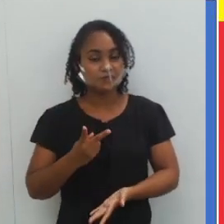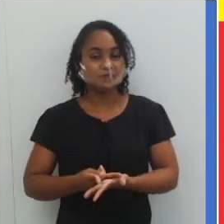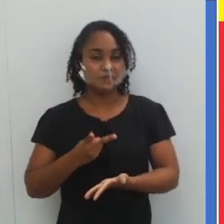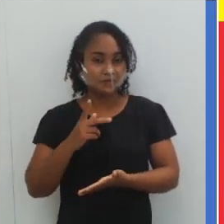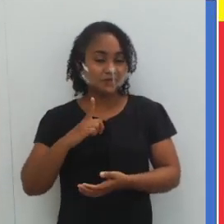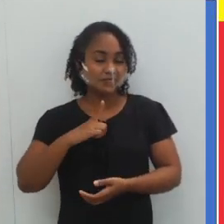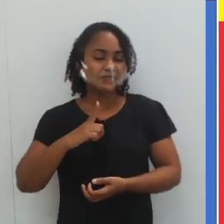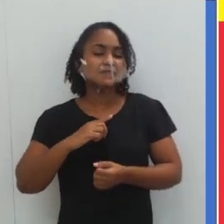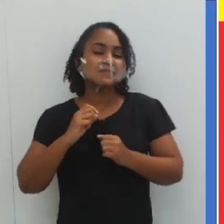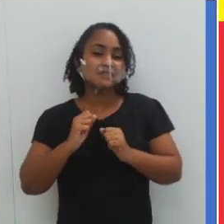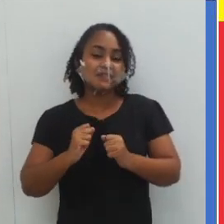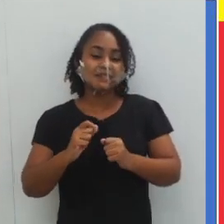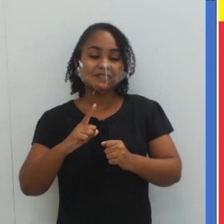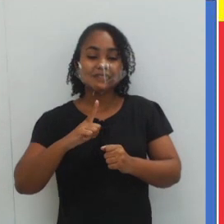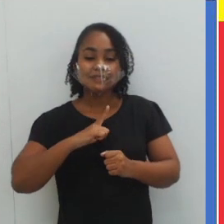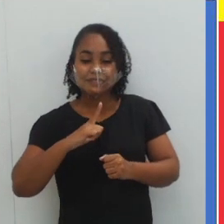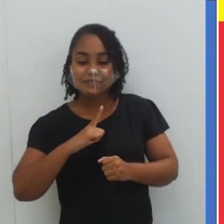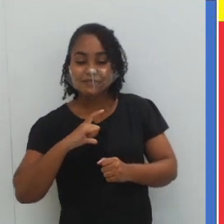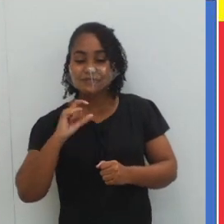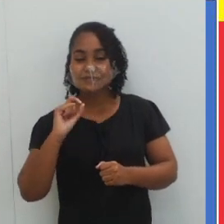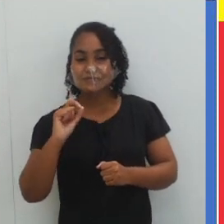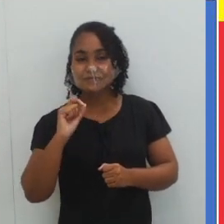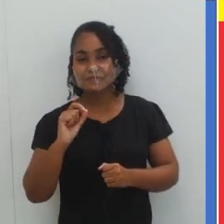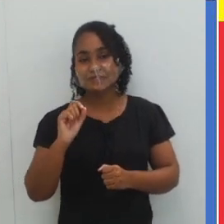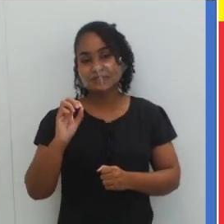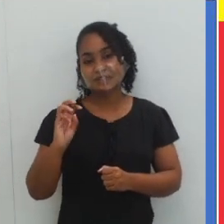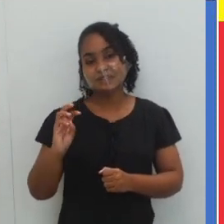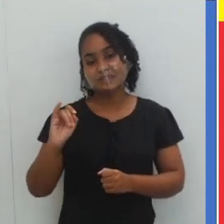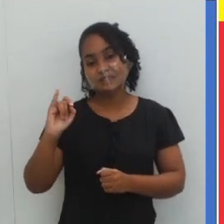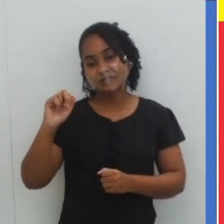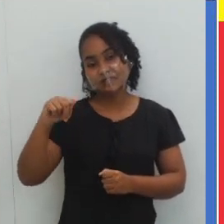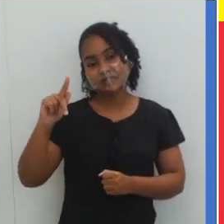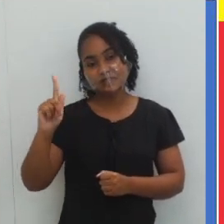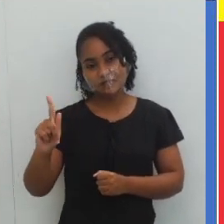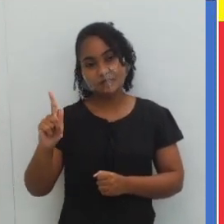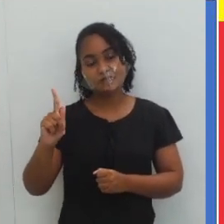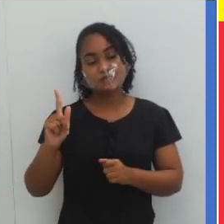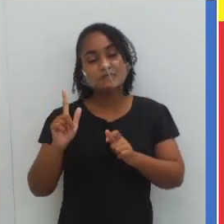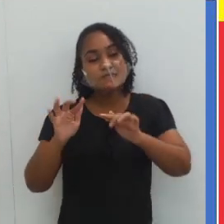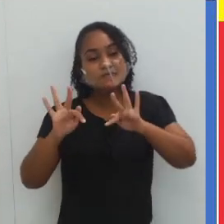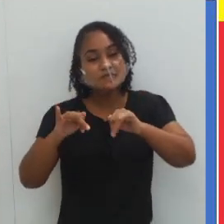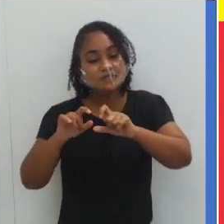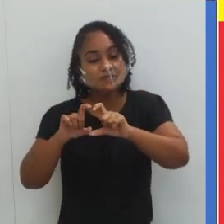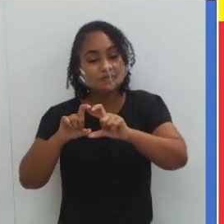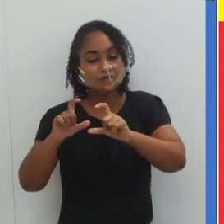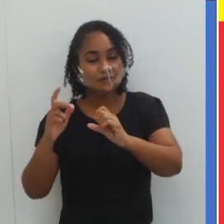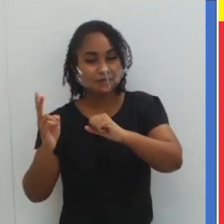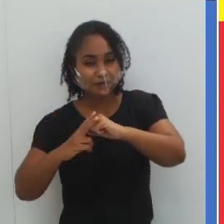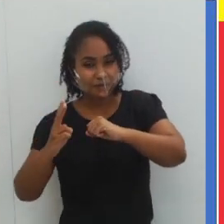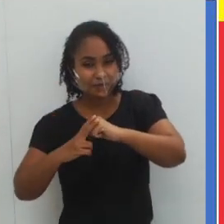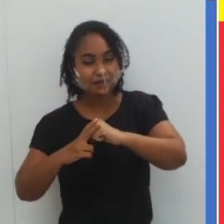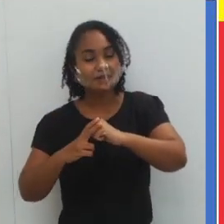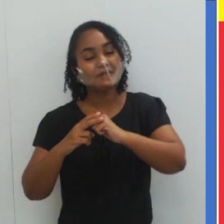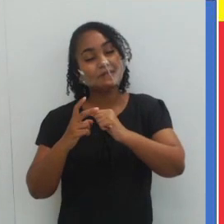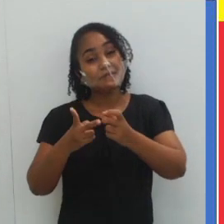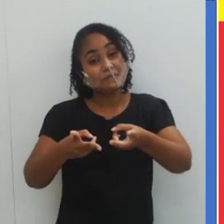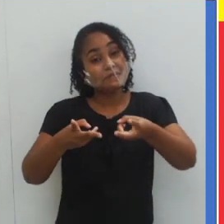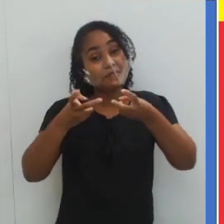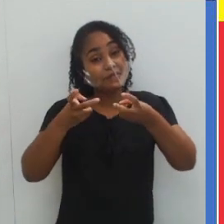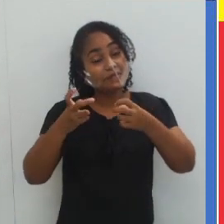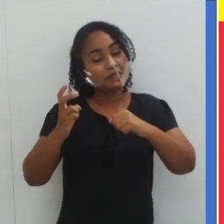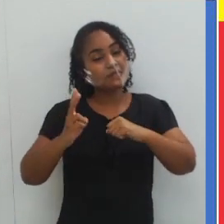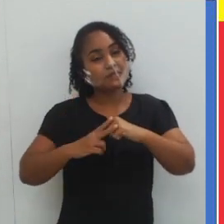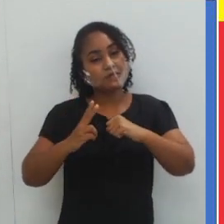em andamento, eles recebem ing no final e dependendo aí do verbo, como você